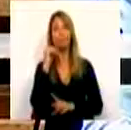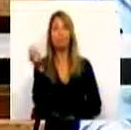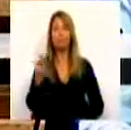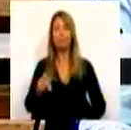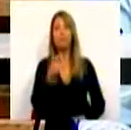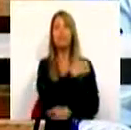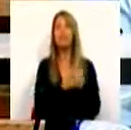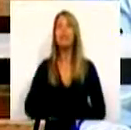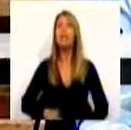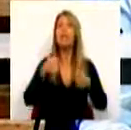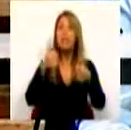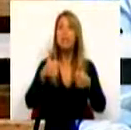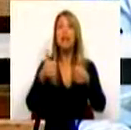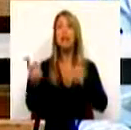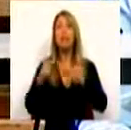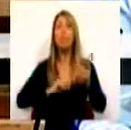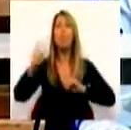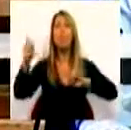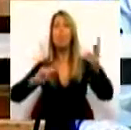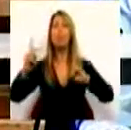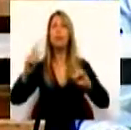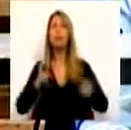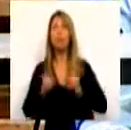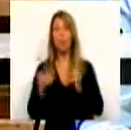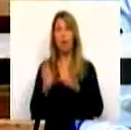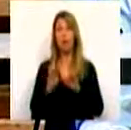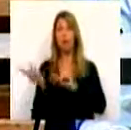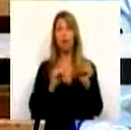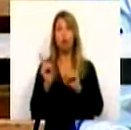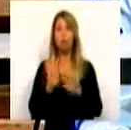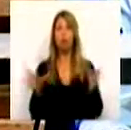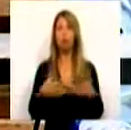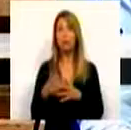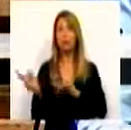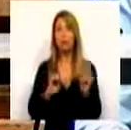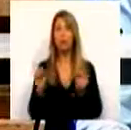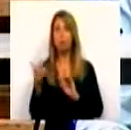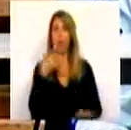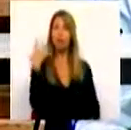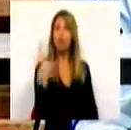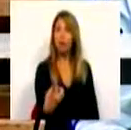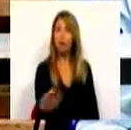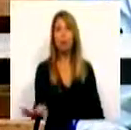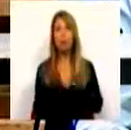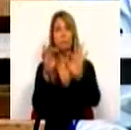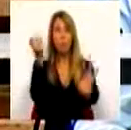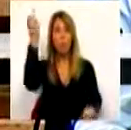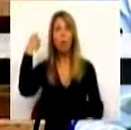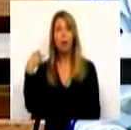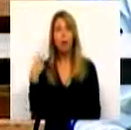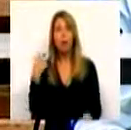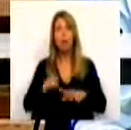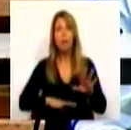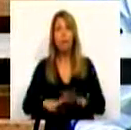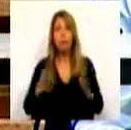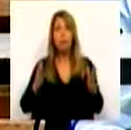genus na mobilidade entre aquilo que são o transporte coletivo e o transporte individual. Tal como o ano passado foi